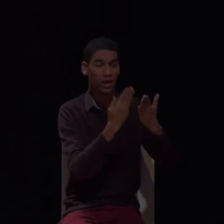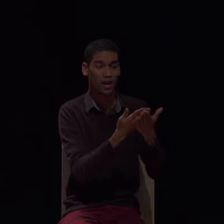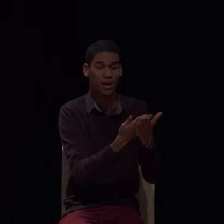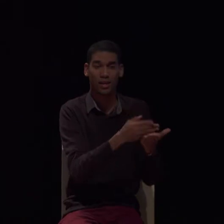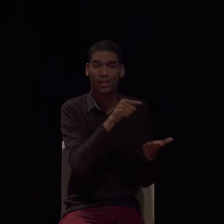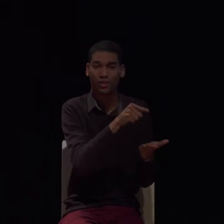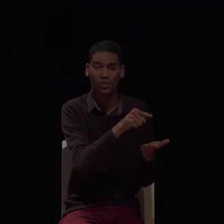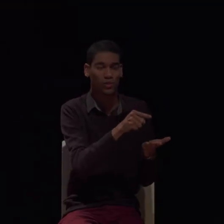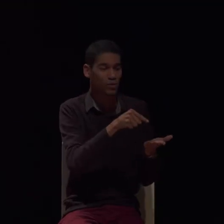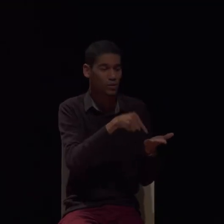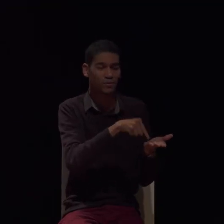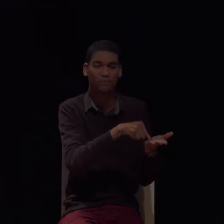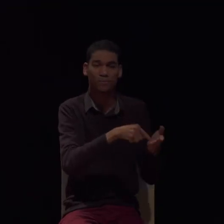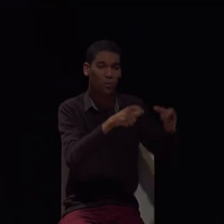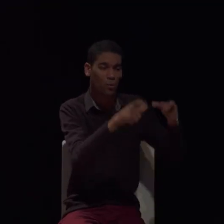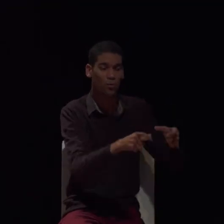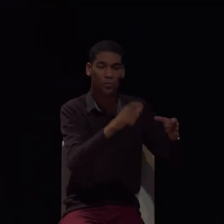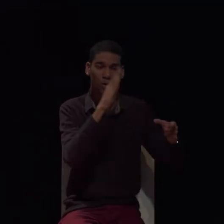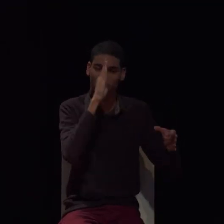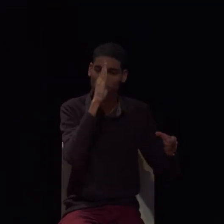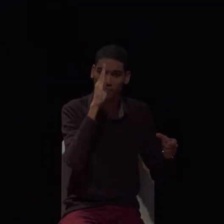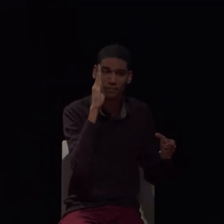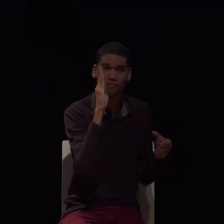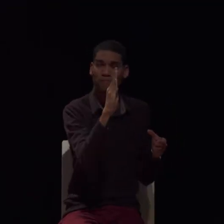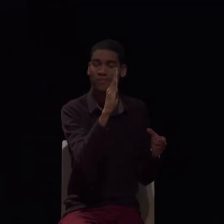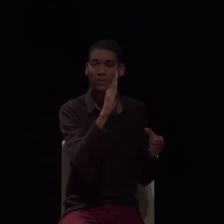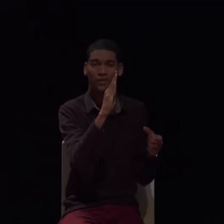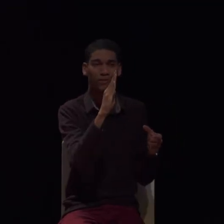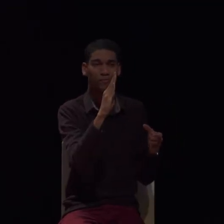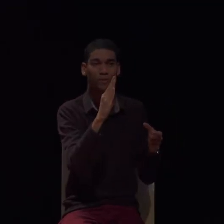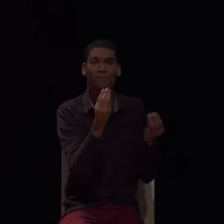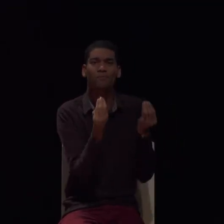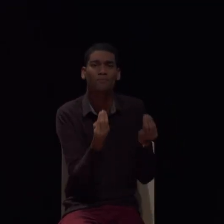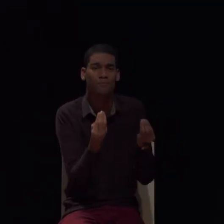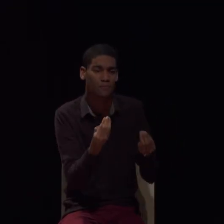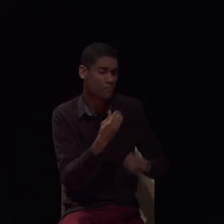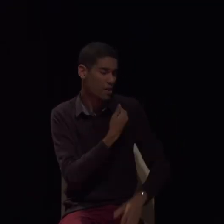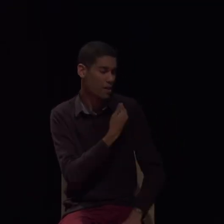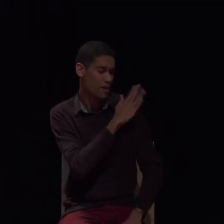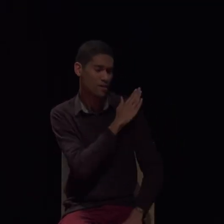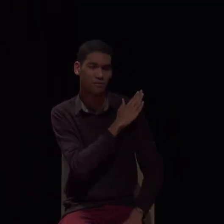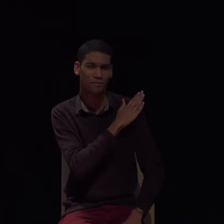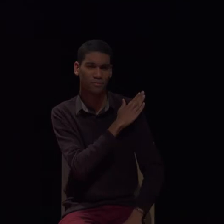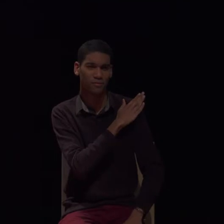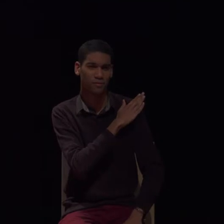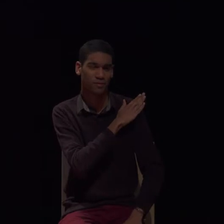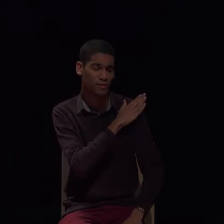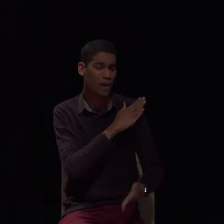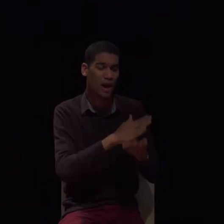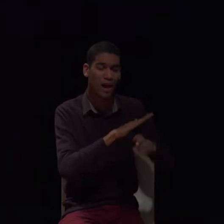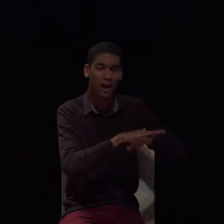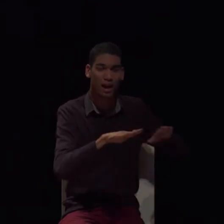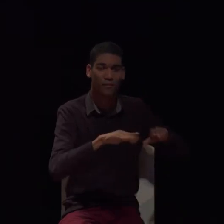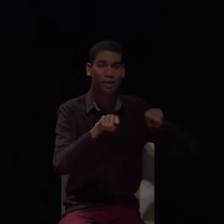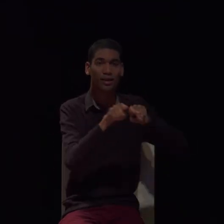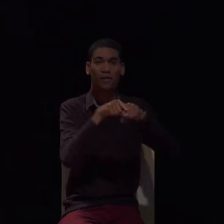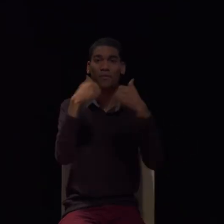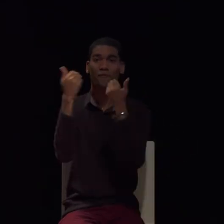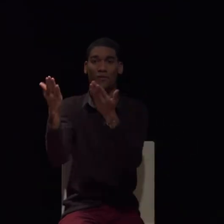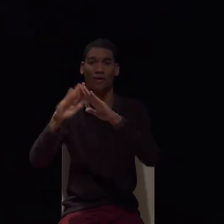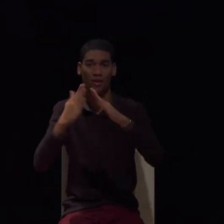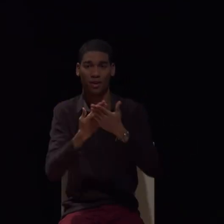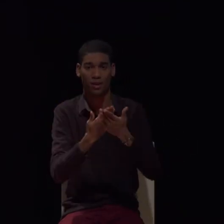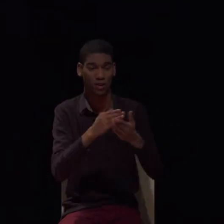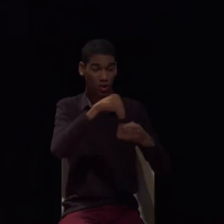central no fortalecimento desse racismo e no silenciamento para fora da escola também a